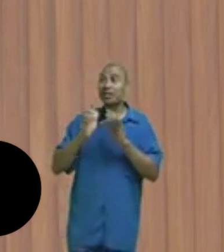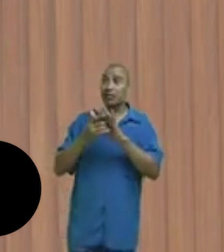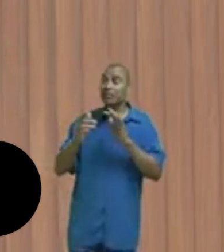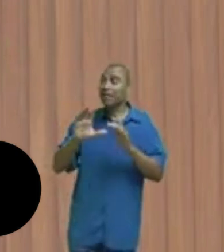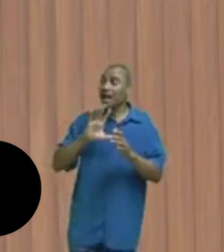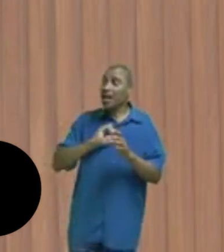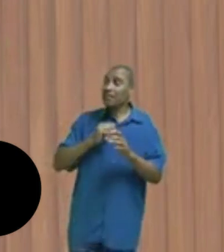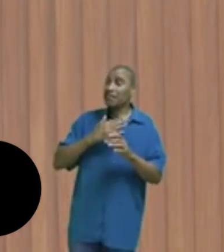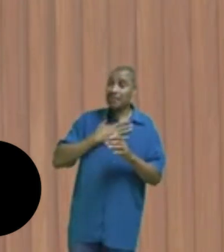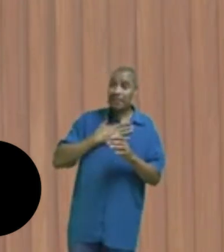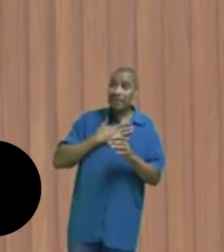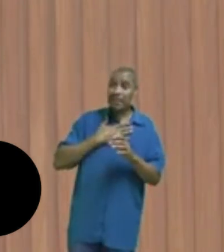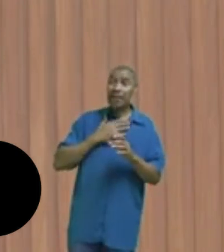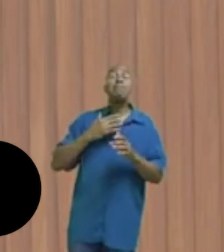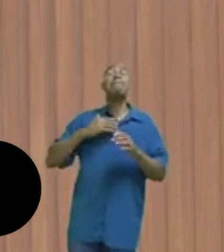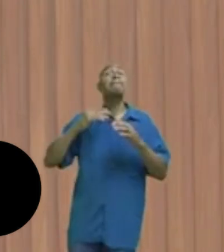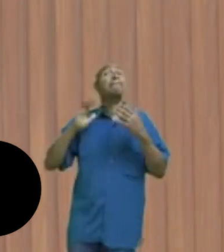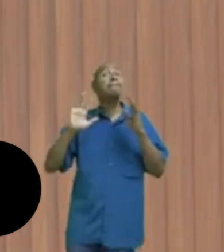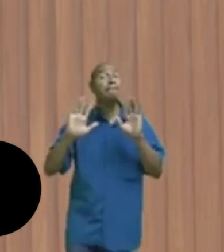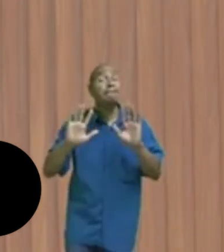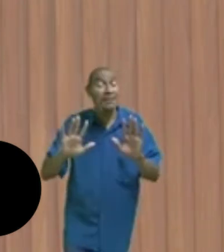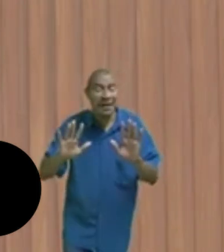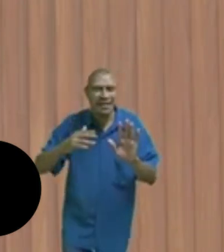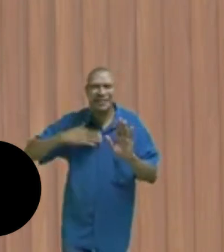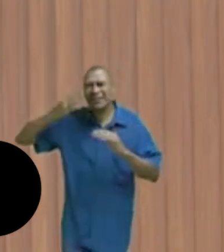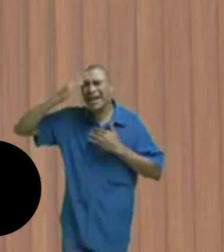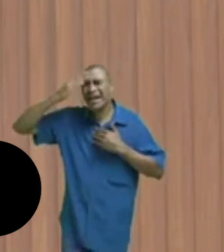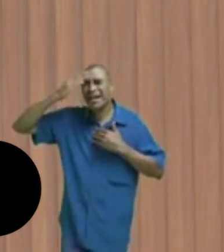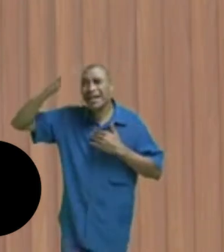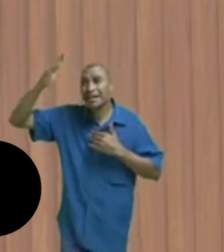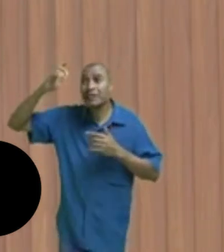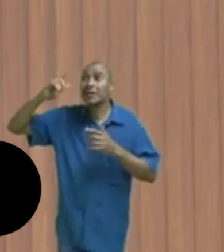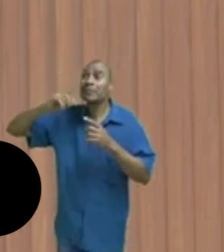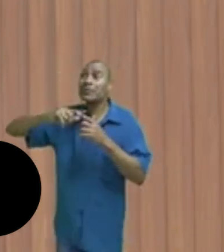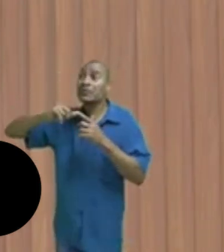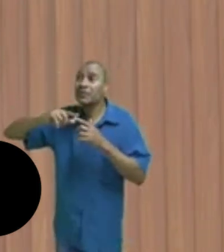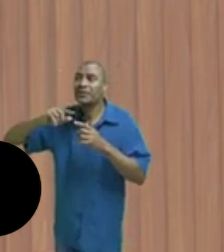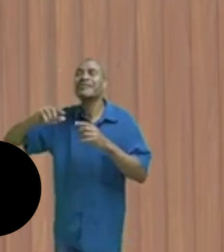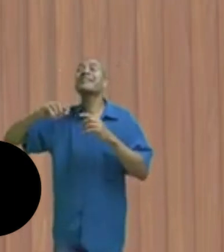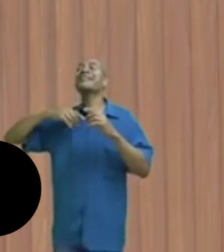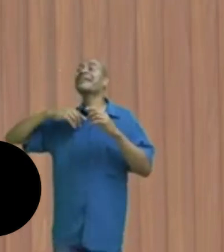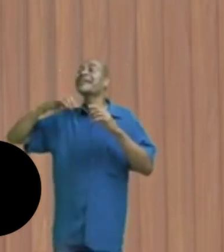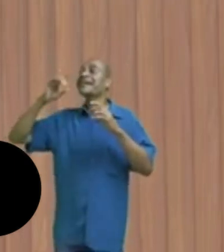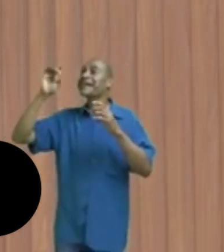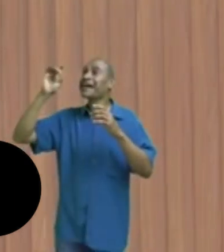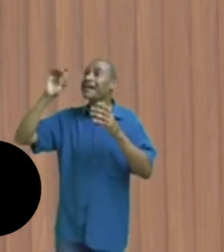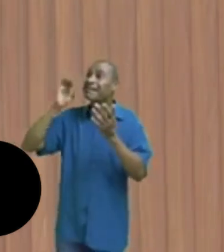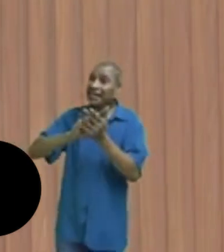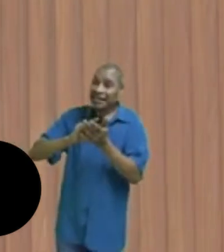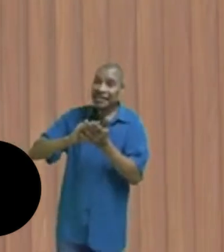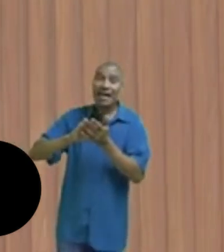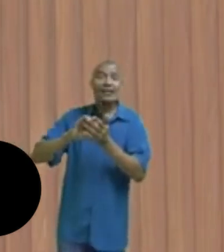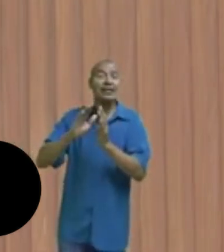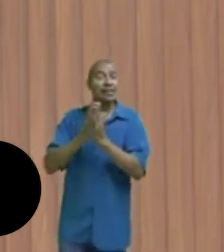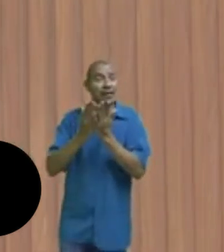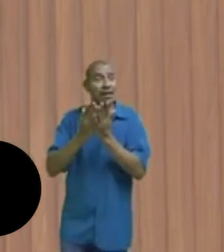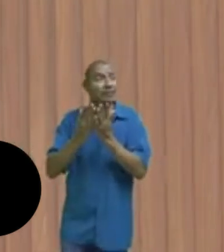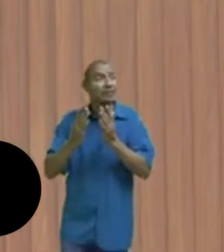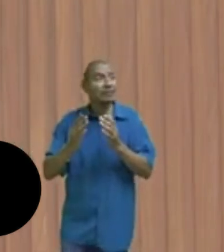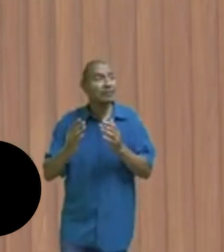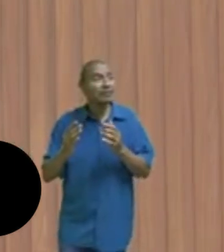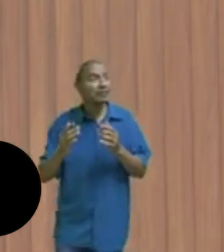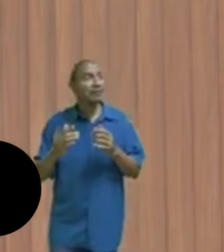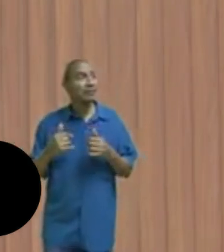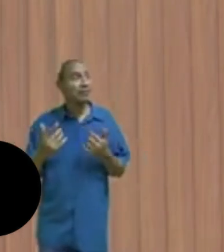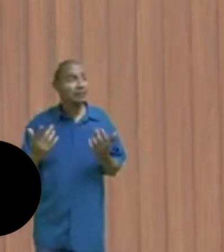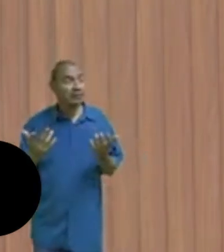mas graças dou que foi assim. É isso mesmo. Não sei por quê, não